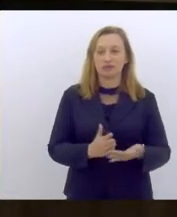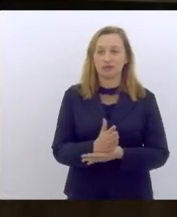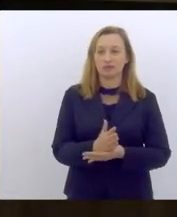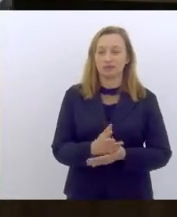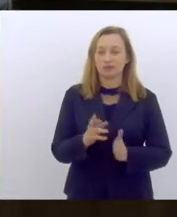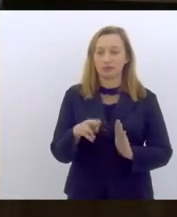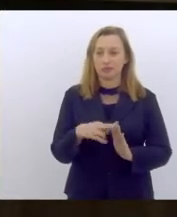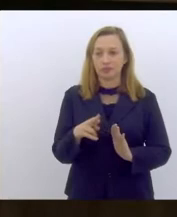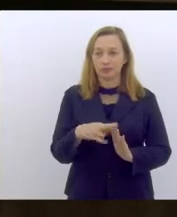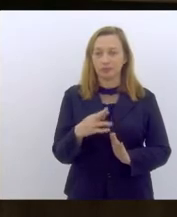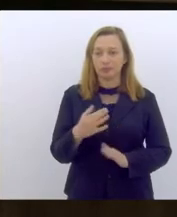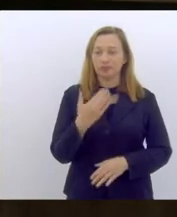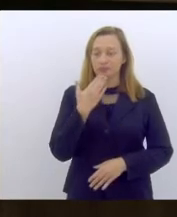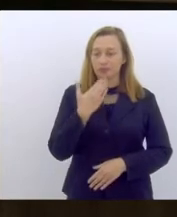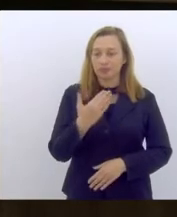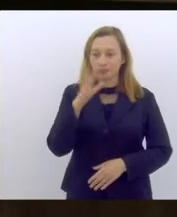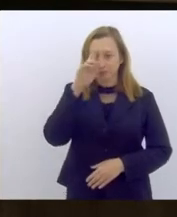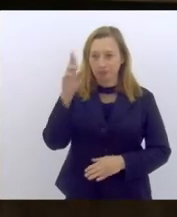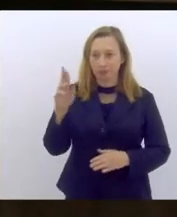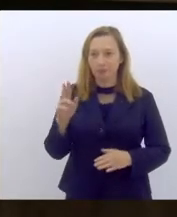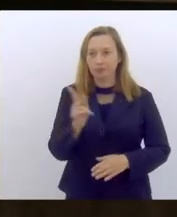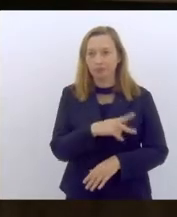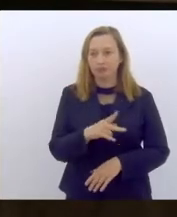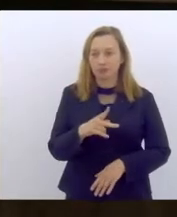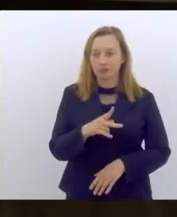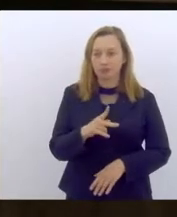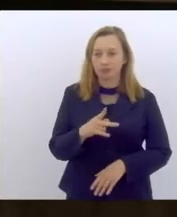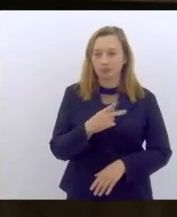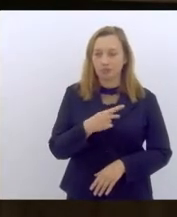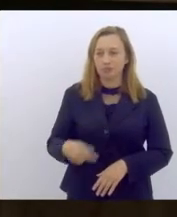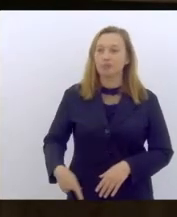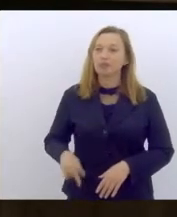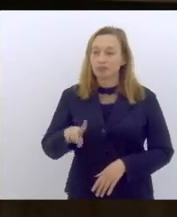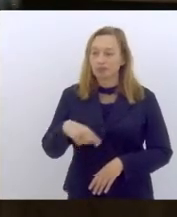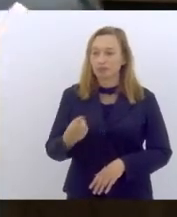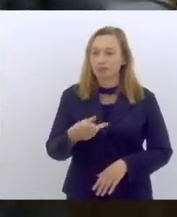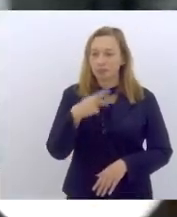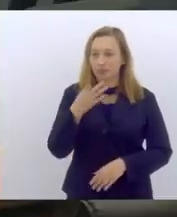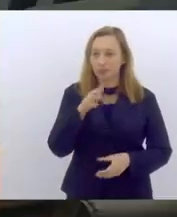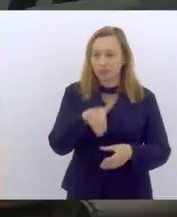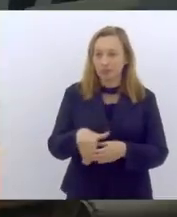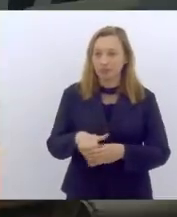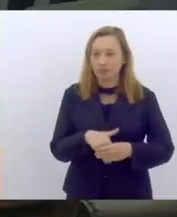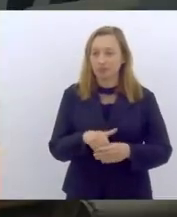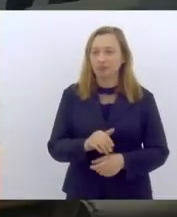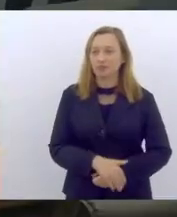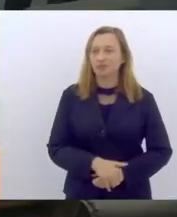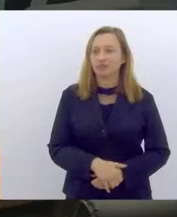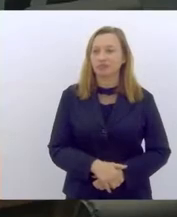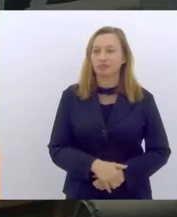desorção solicite vossa excelência depois eu queria também fazer uma declaração de voto